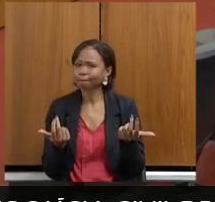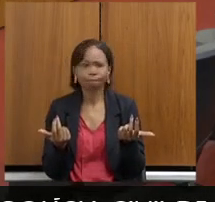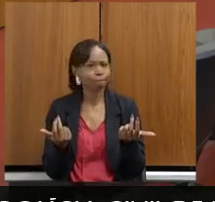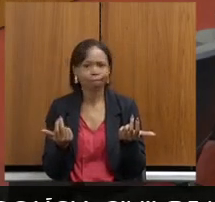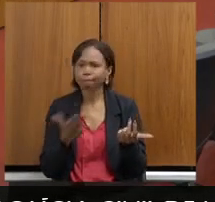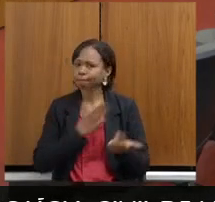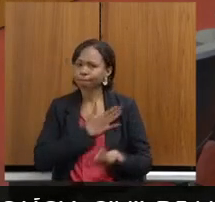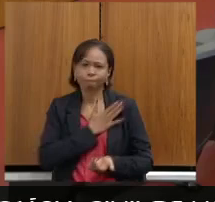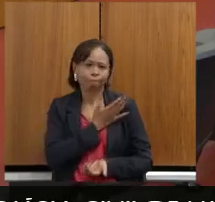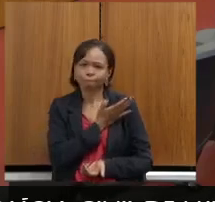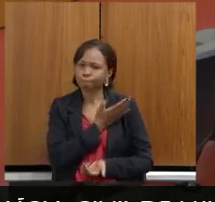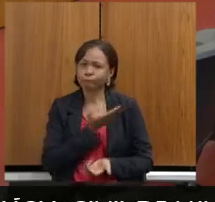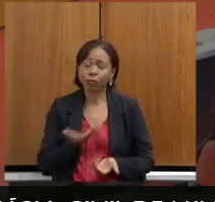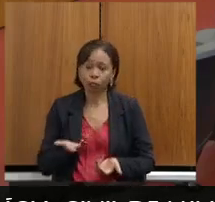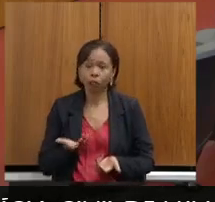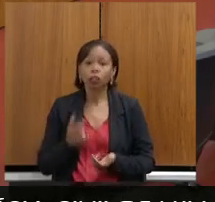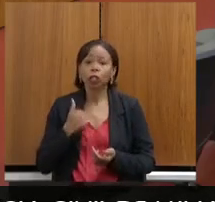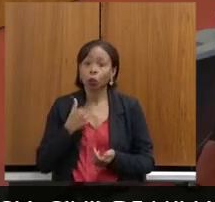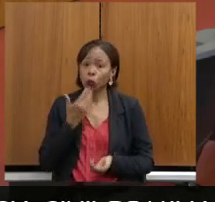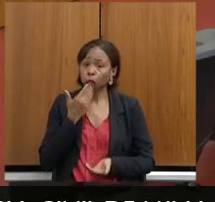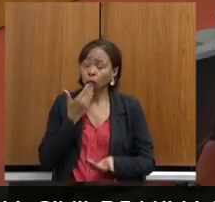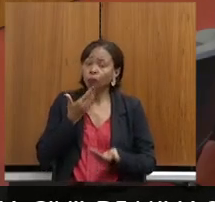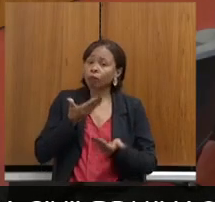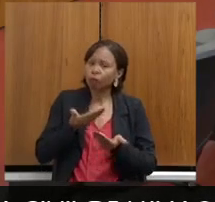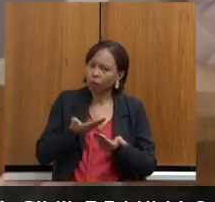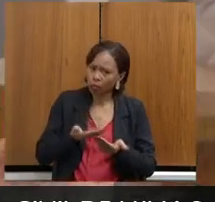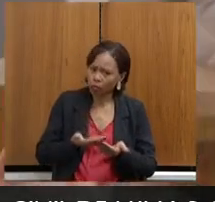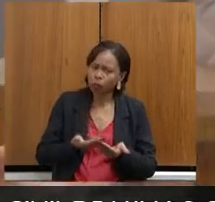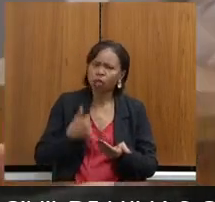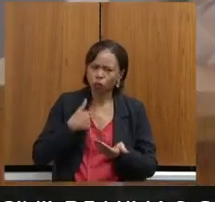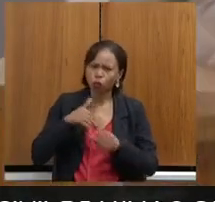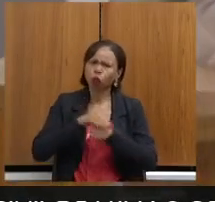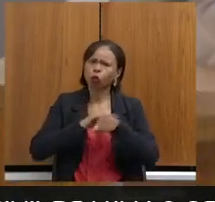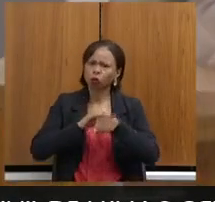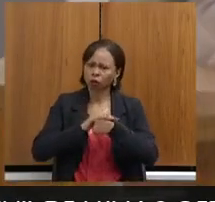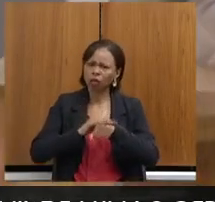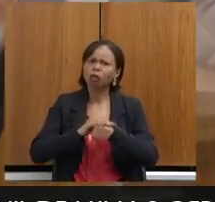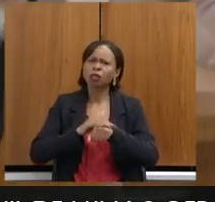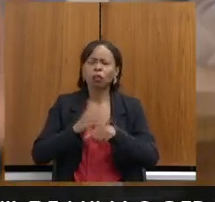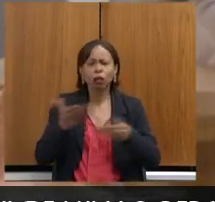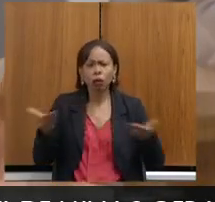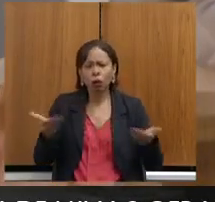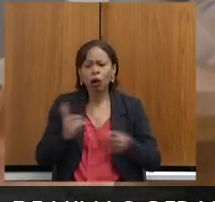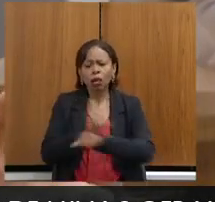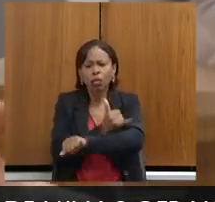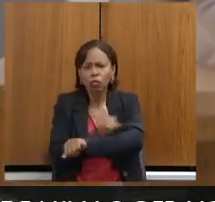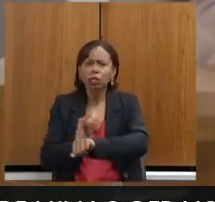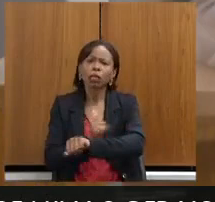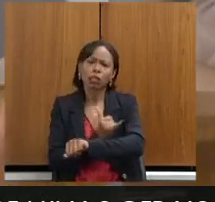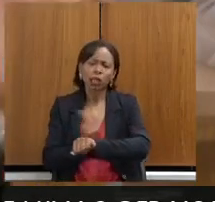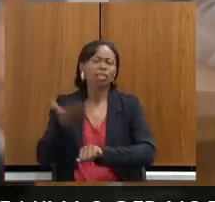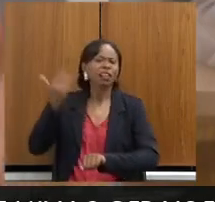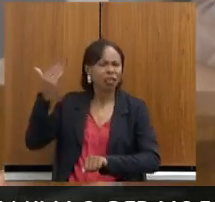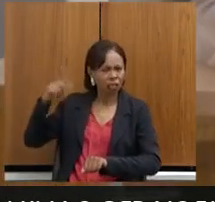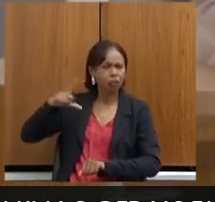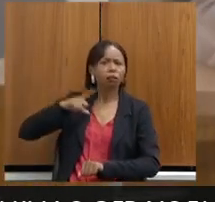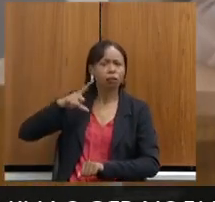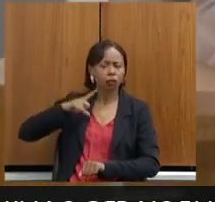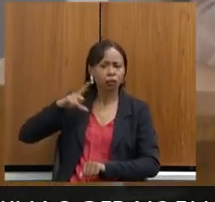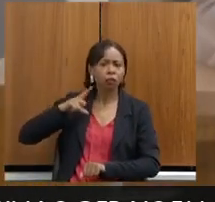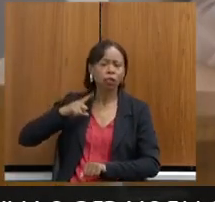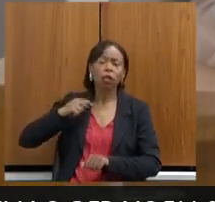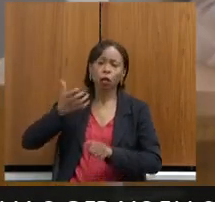é muito importante eu tenho conversado com eles é hoje a alternativa que nós temos isso já existiu e eu